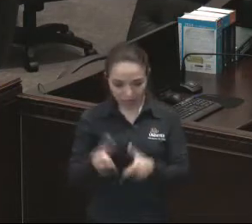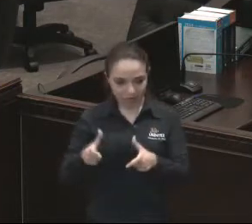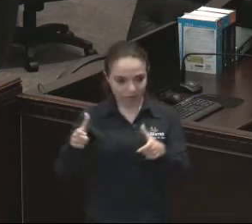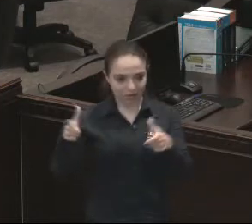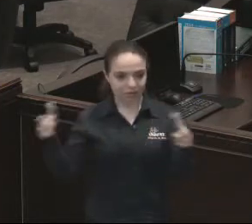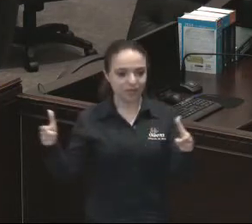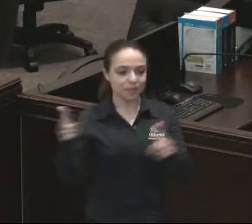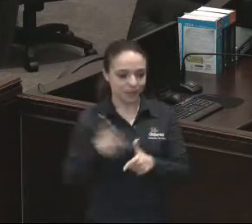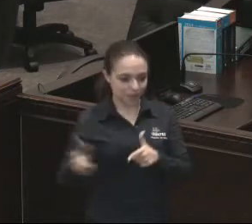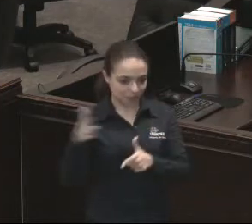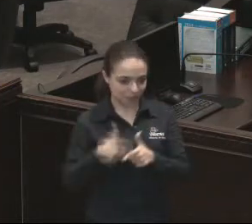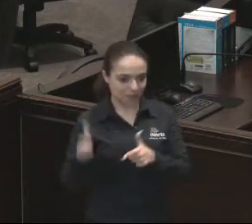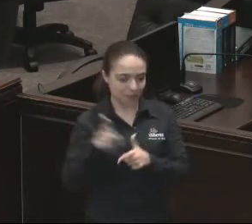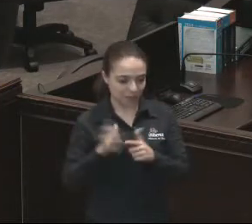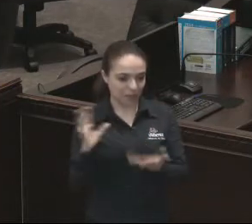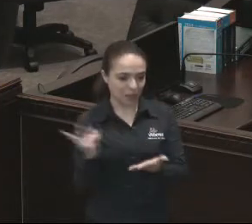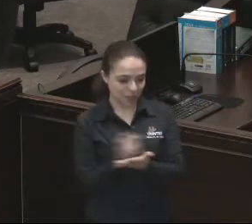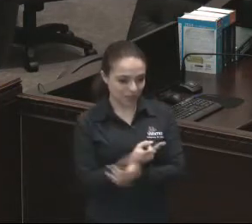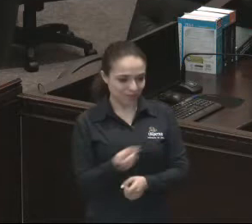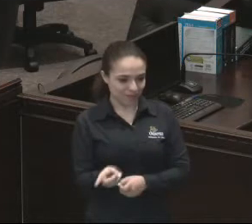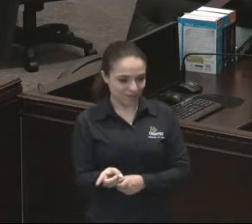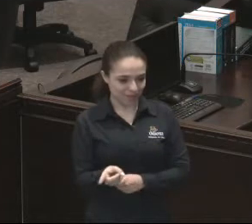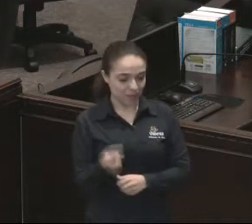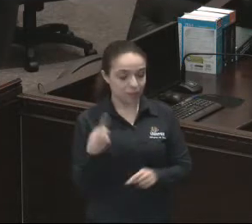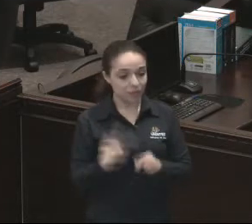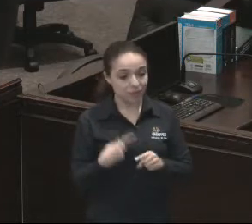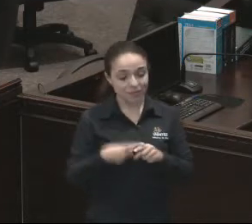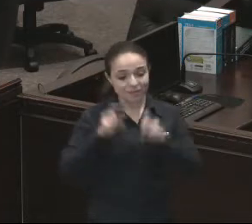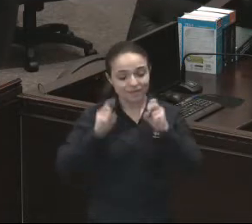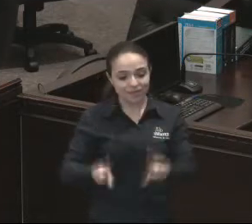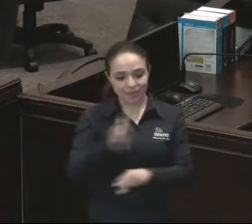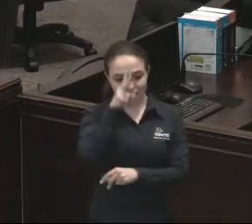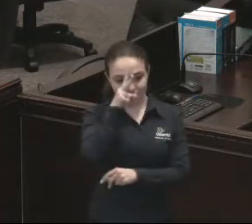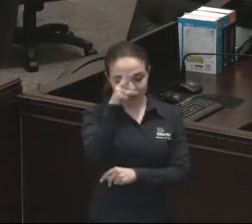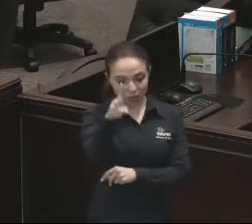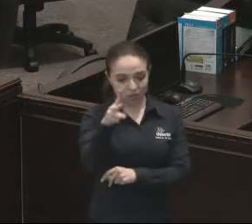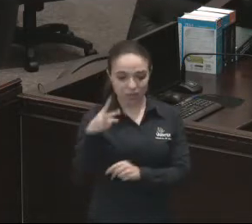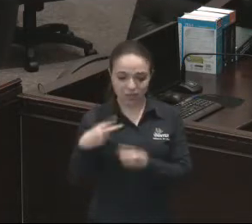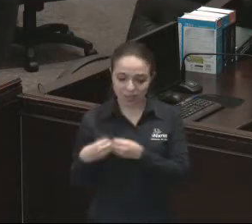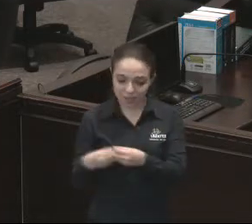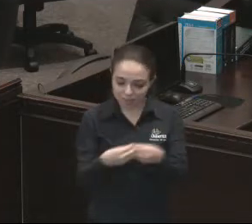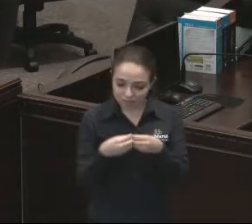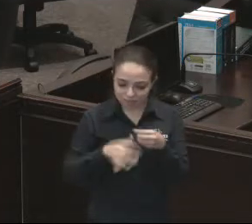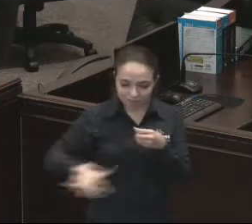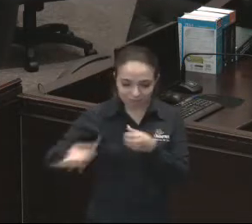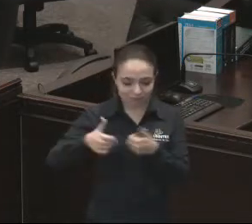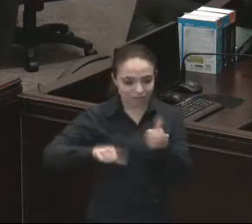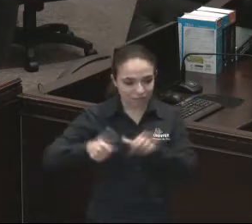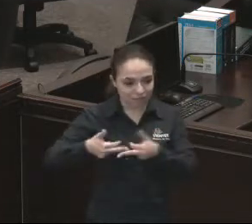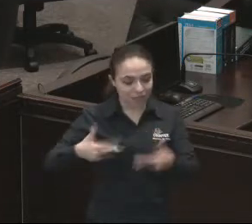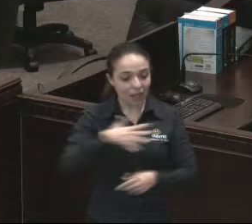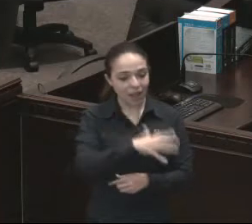Então esse é o maior problema. Então eles são extremamente tóxicos para micro-organismo, muito tóxico para as